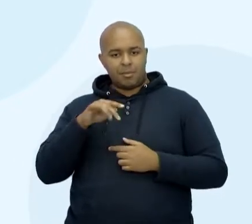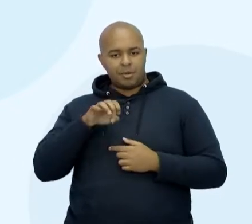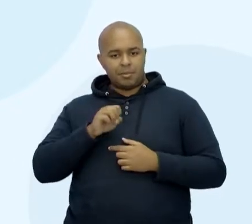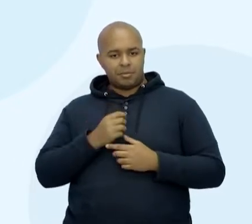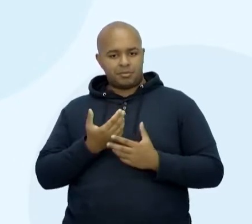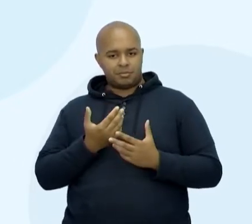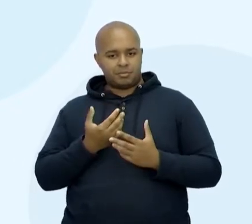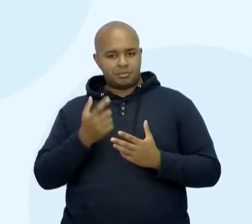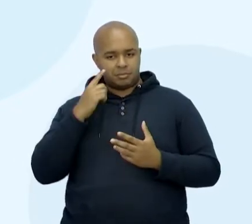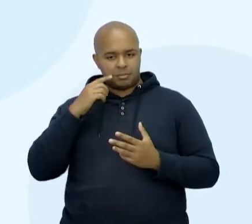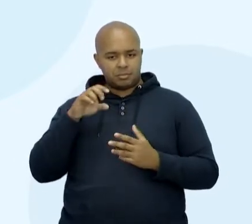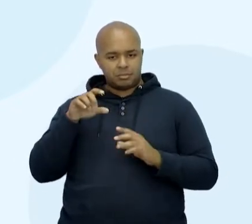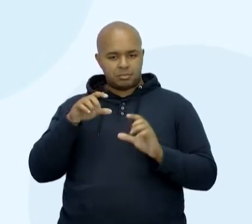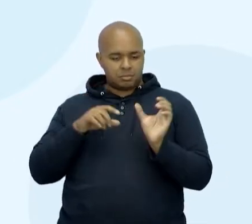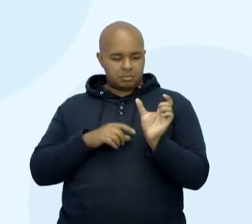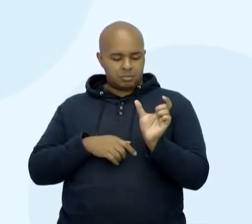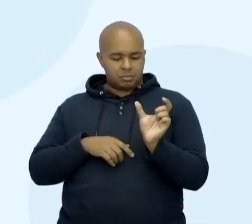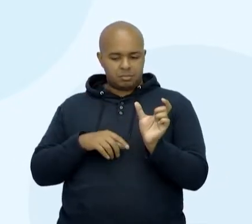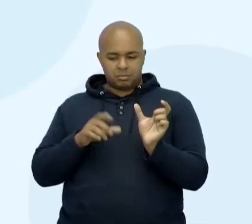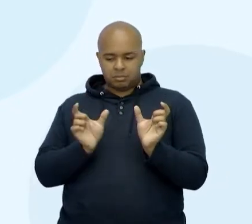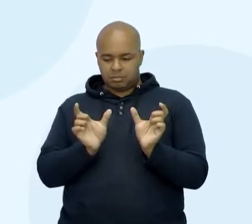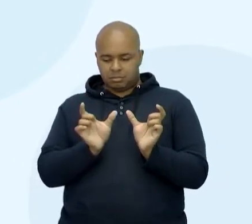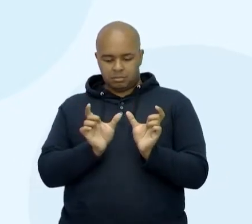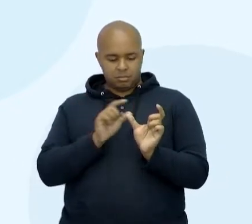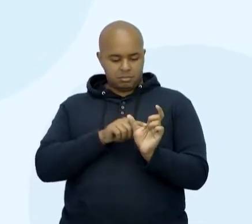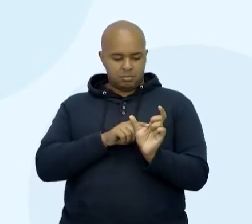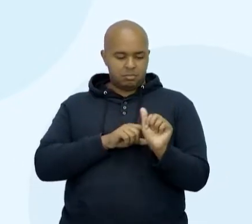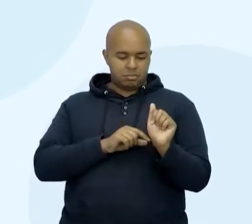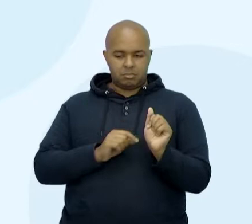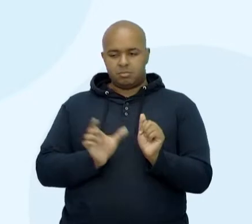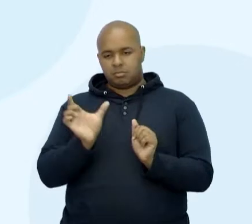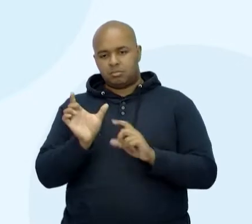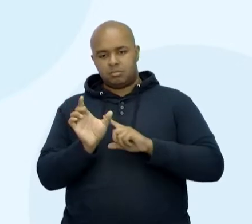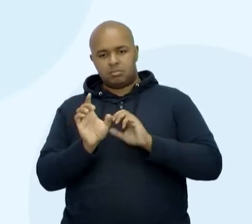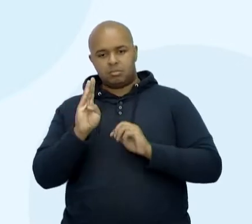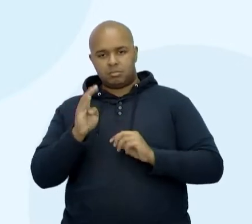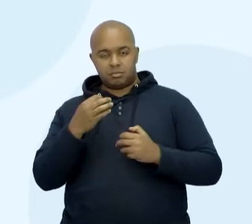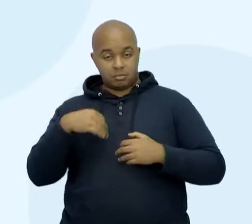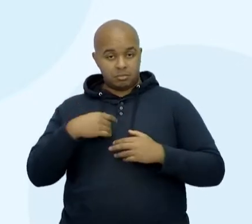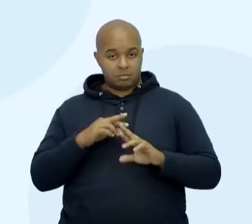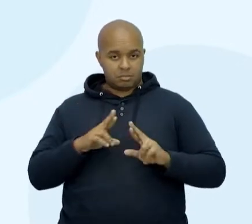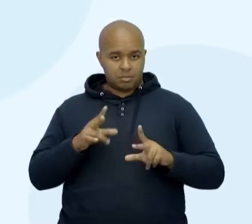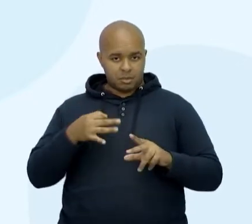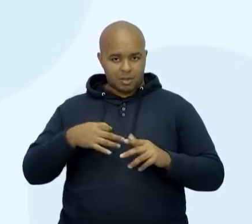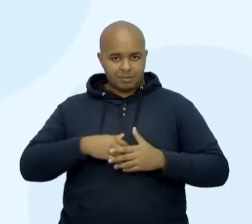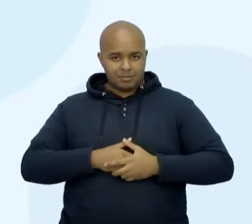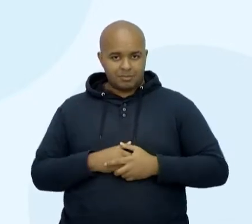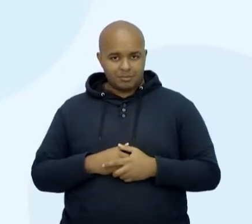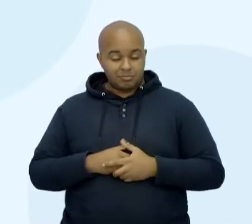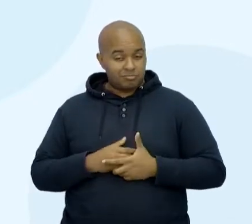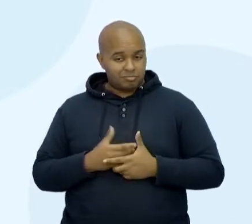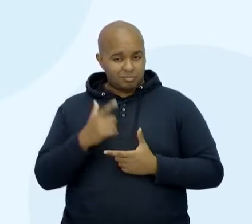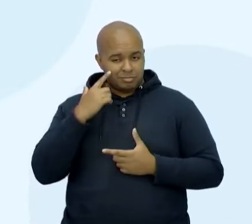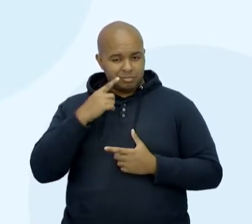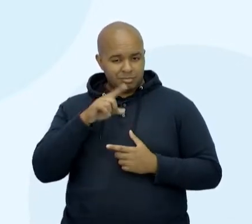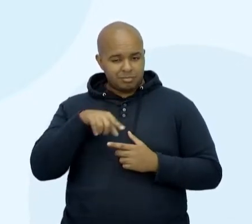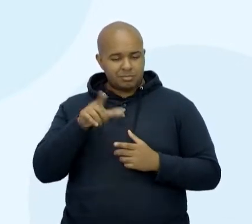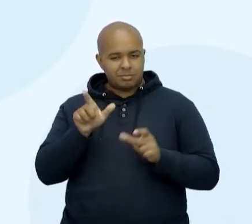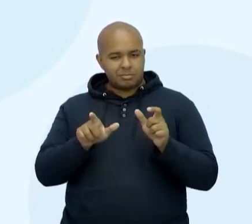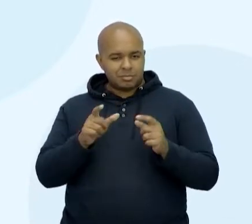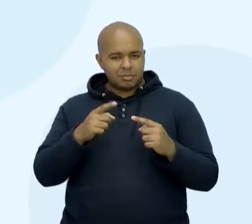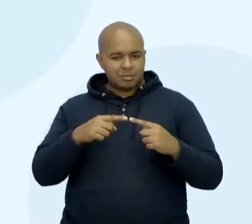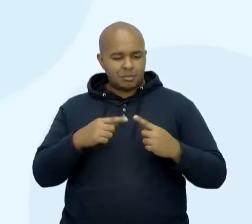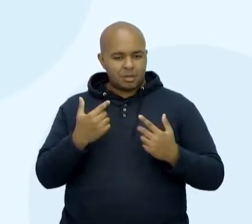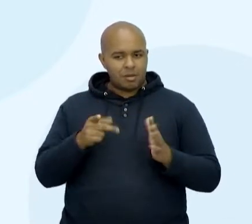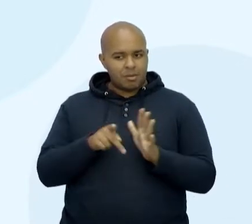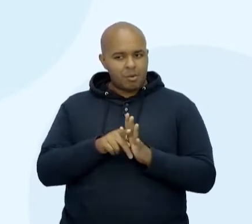em bloco, tá vendo? Um bloquinho de um tipo de polímero, mais um bloquinho de outro tipo de polímero, ok? Então, esses são exemplos